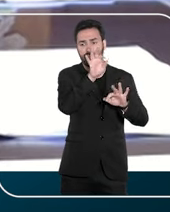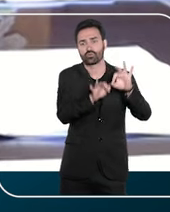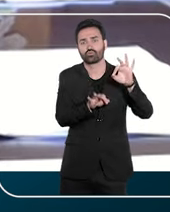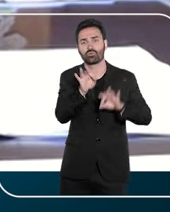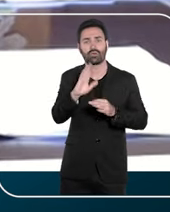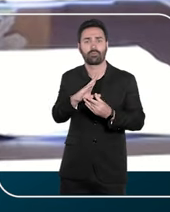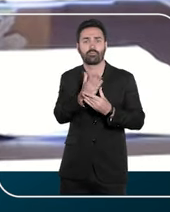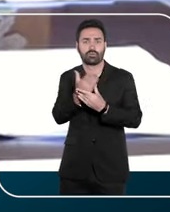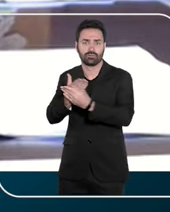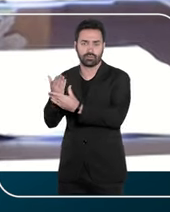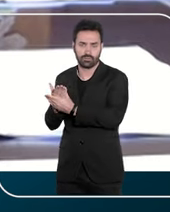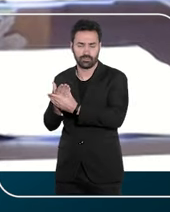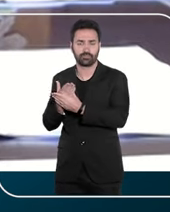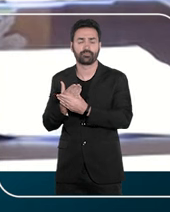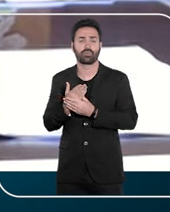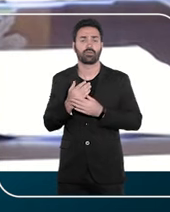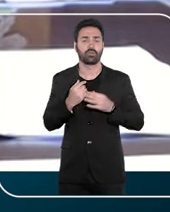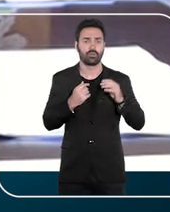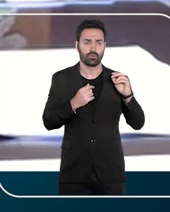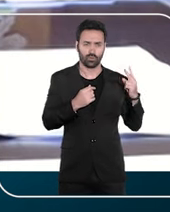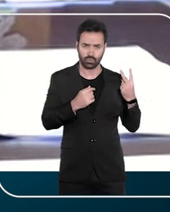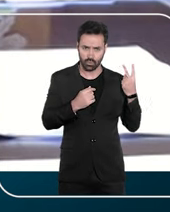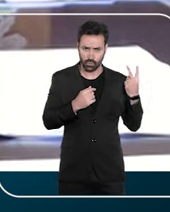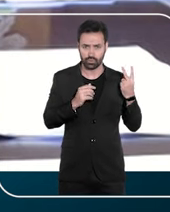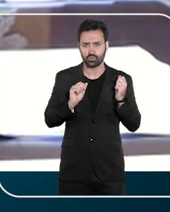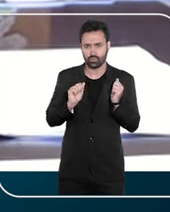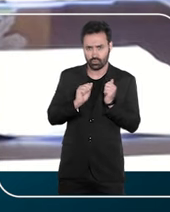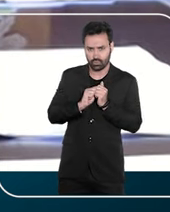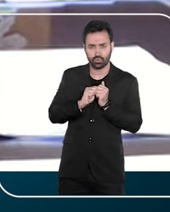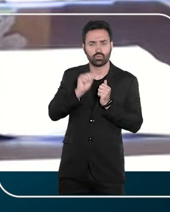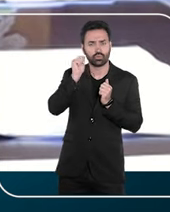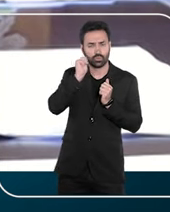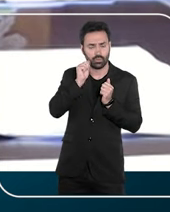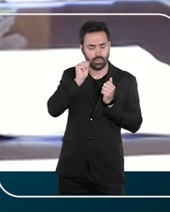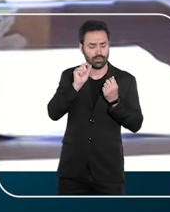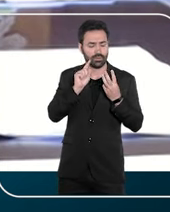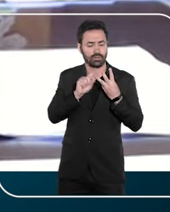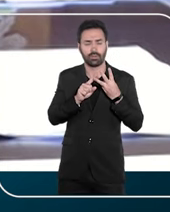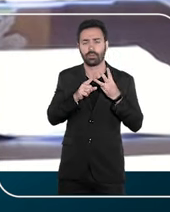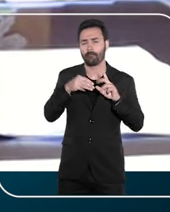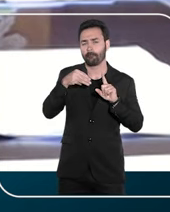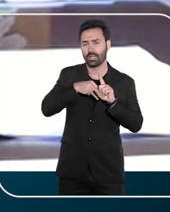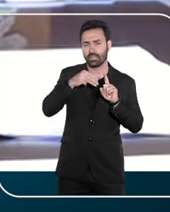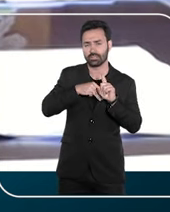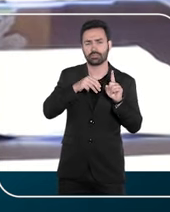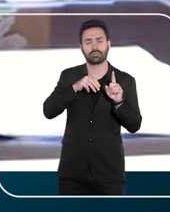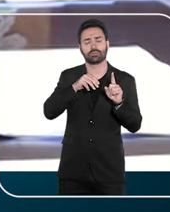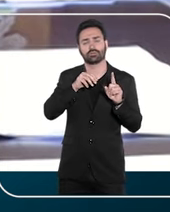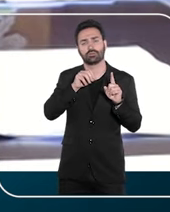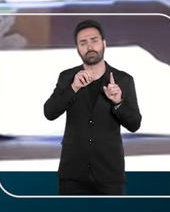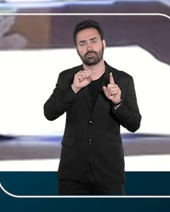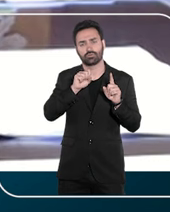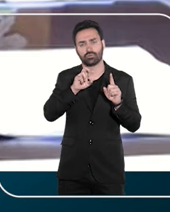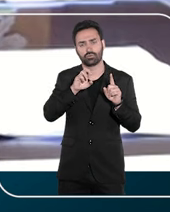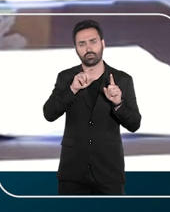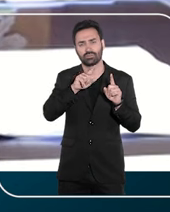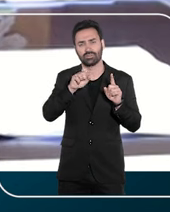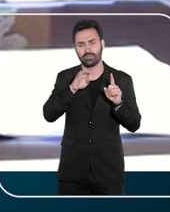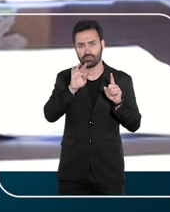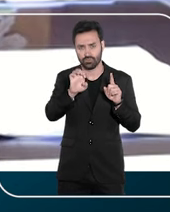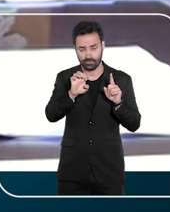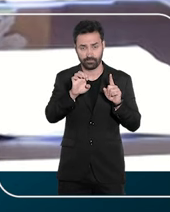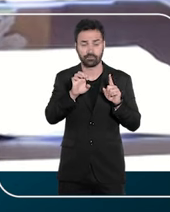junto com a ministra Suzete Magalhães, que depois tomou conta dessa nossa comissão gestora, junto